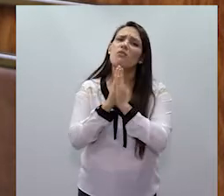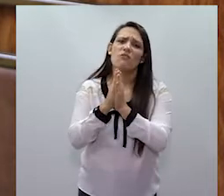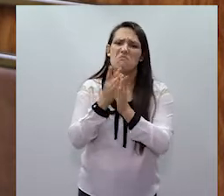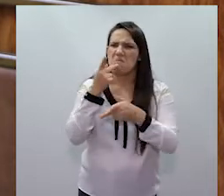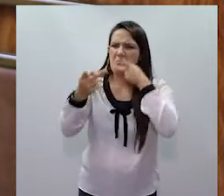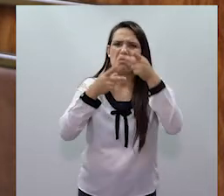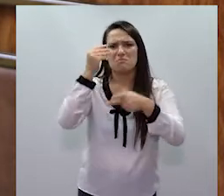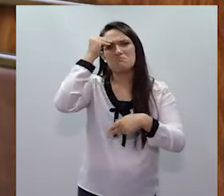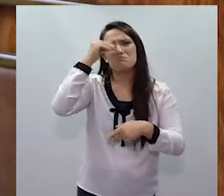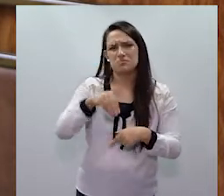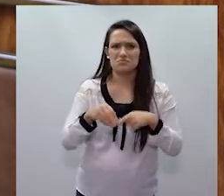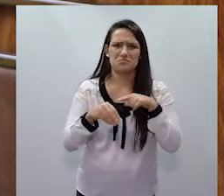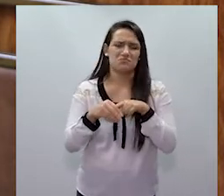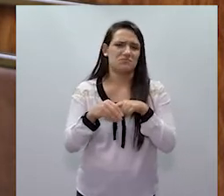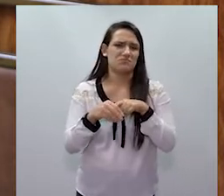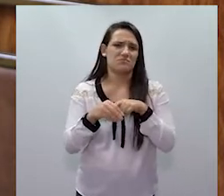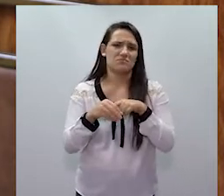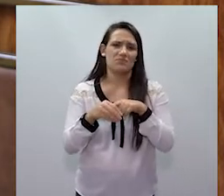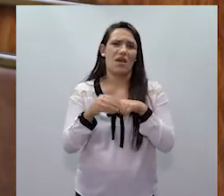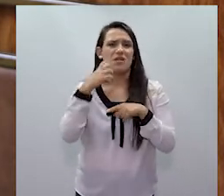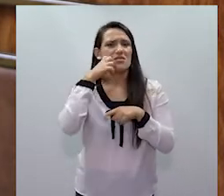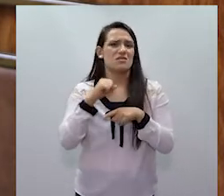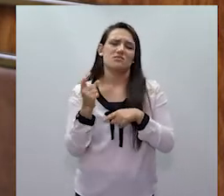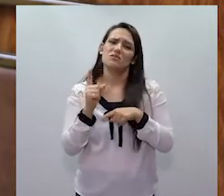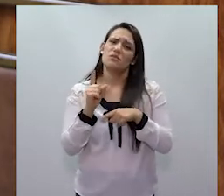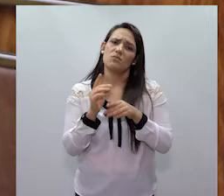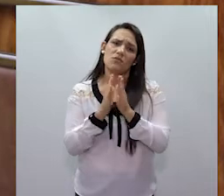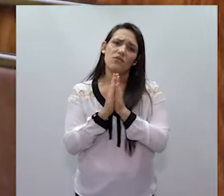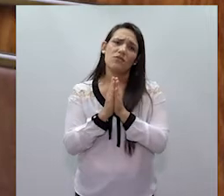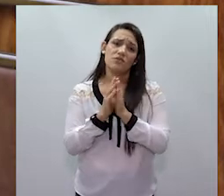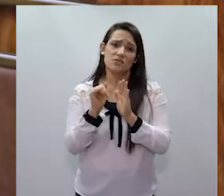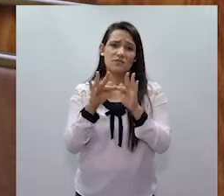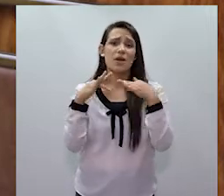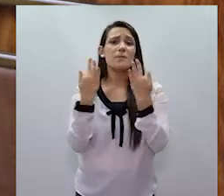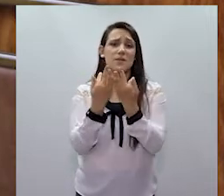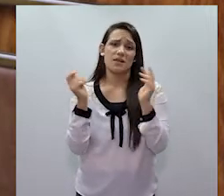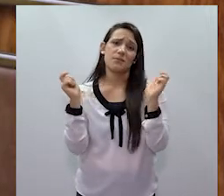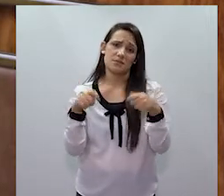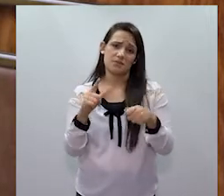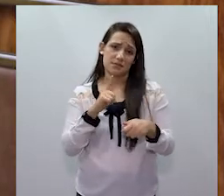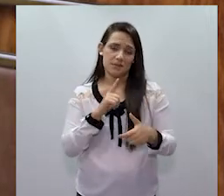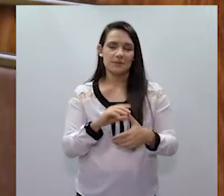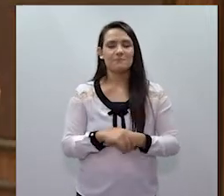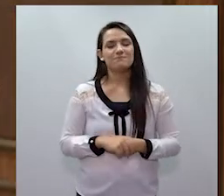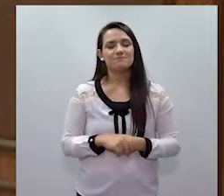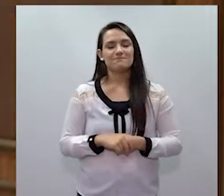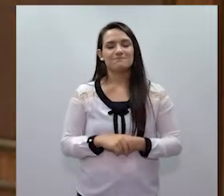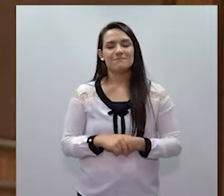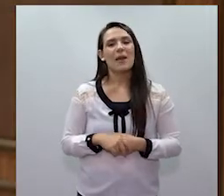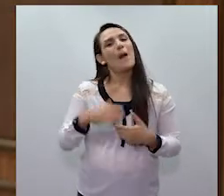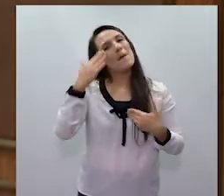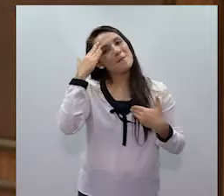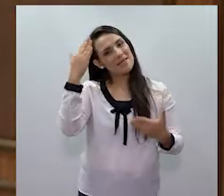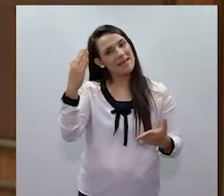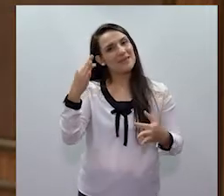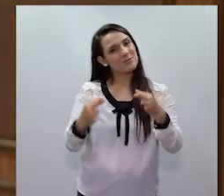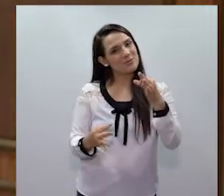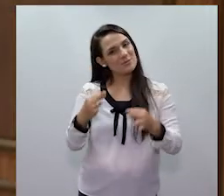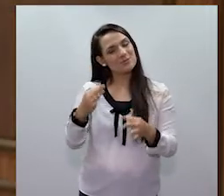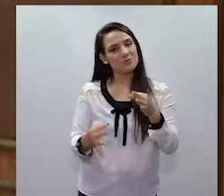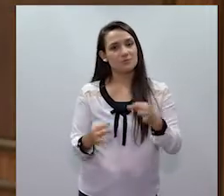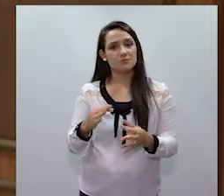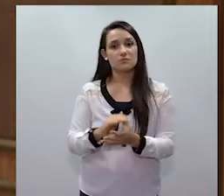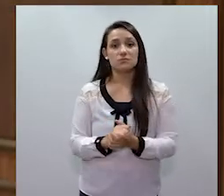que têm esse interesse e que estão aptas para adotar. Obrigada, magistrada. É